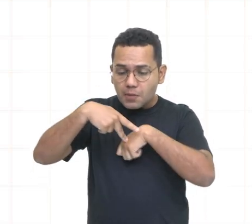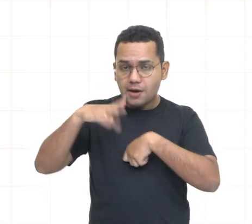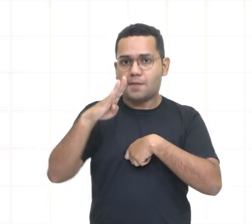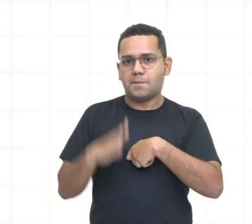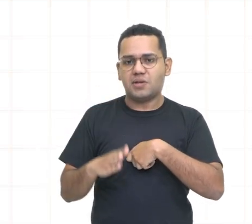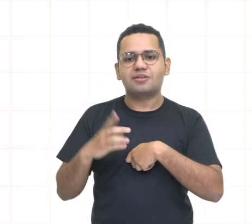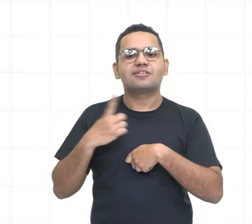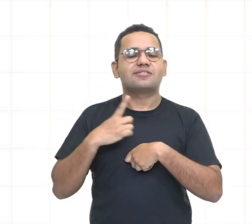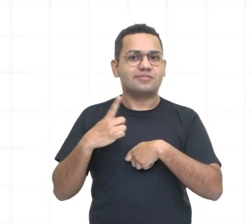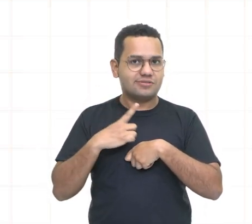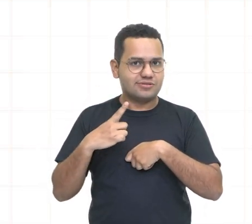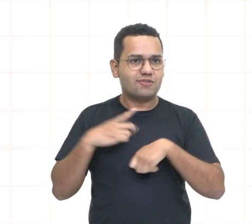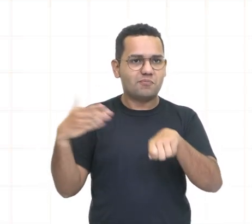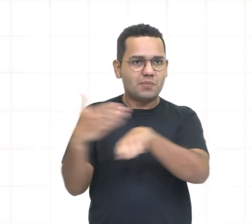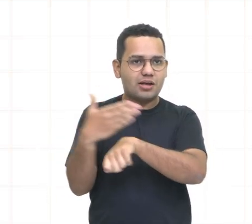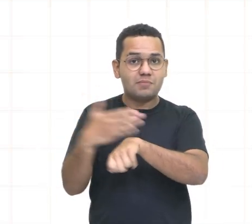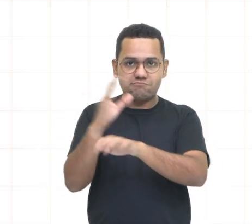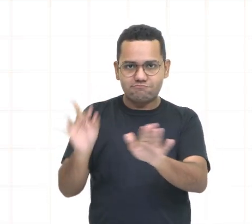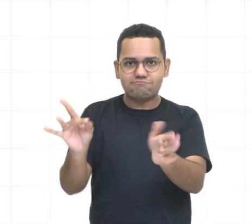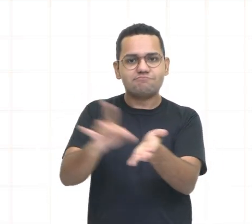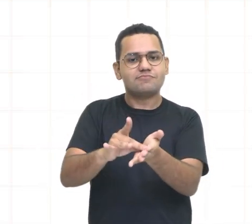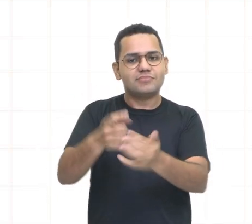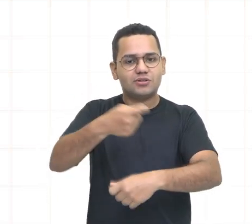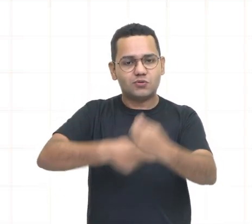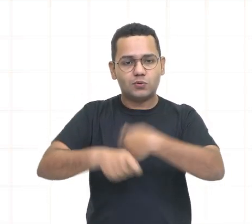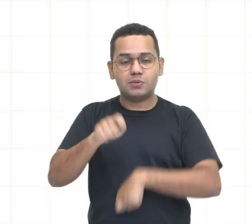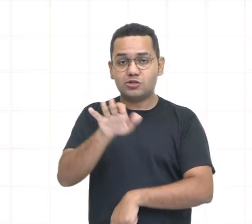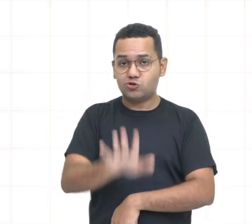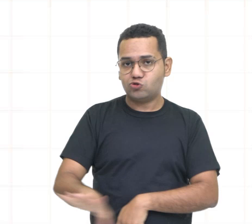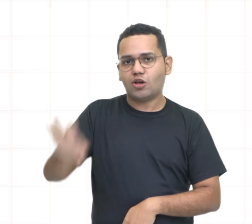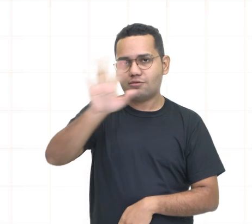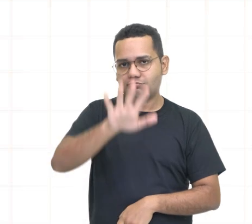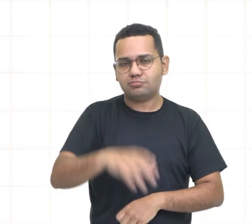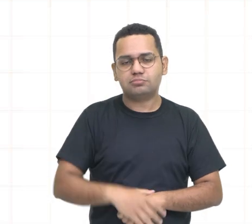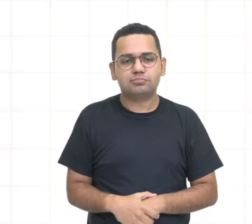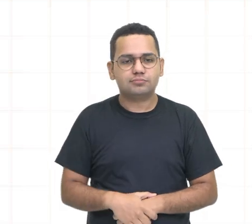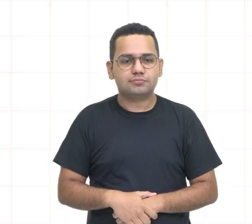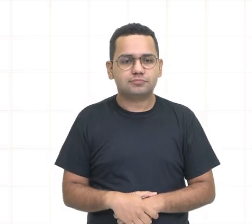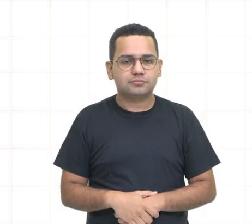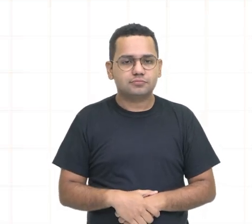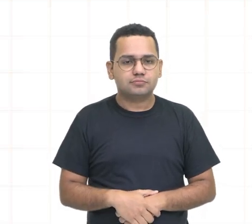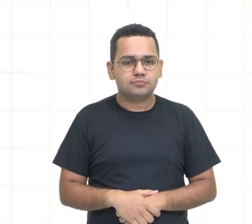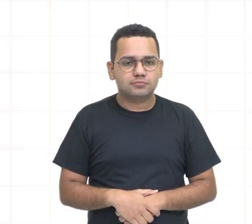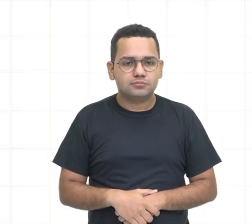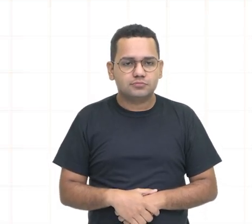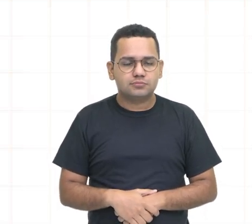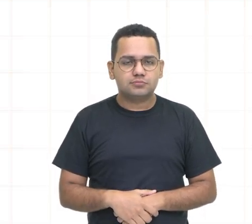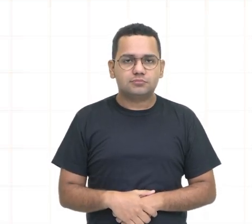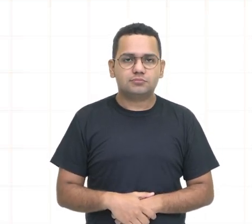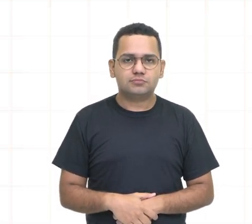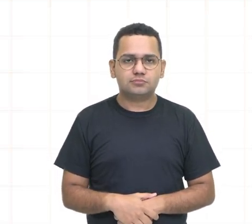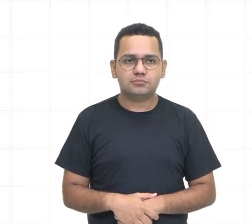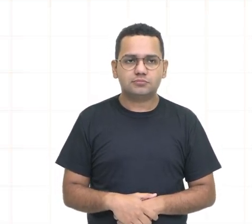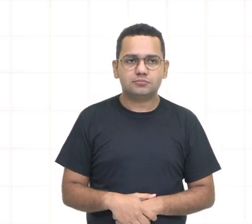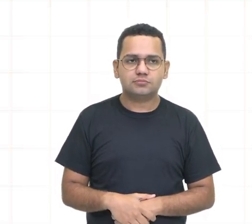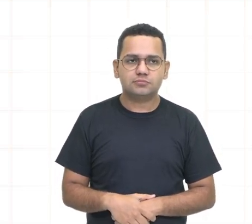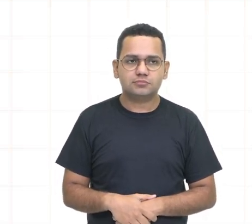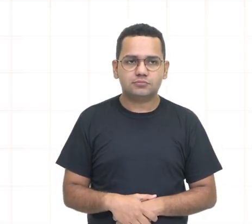importante estarmos atentos ao quê? Que estamos falando, né, de um Brasil ali, né,